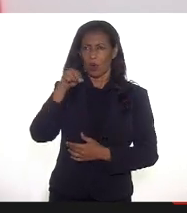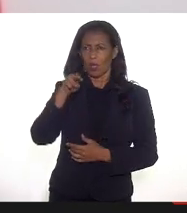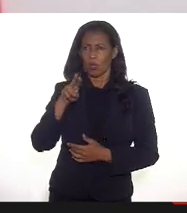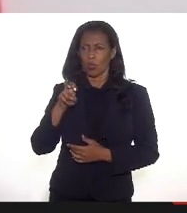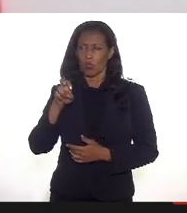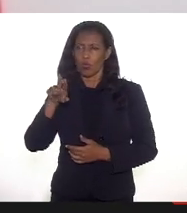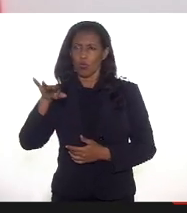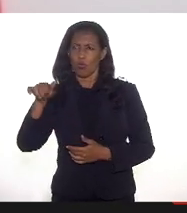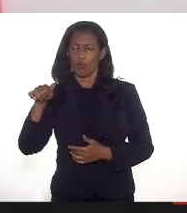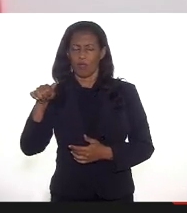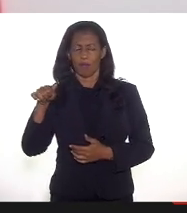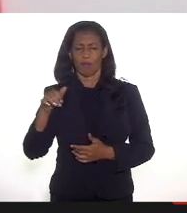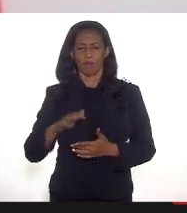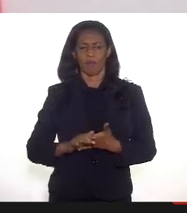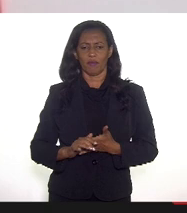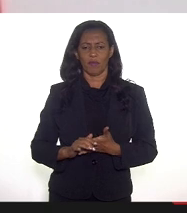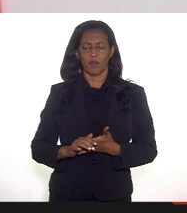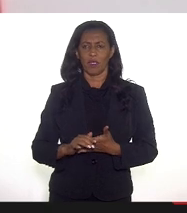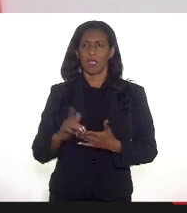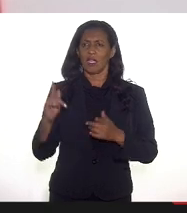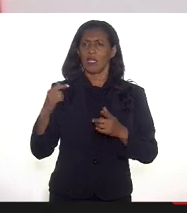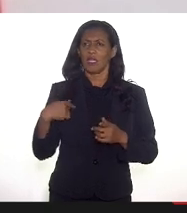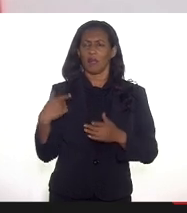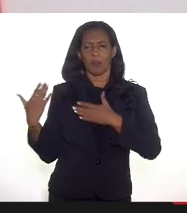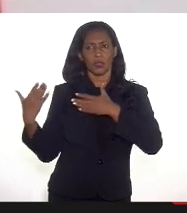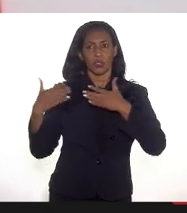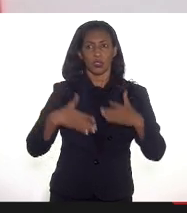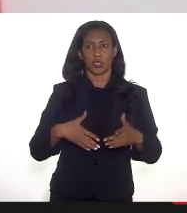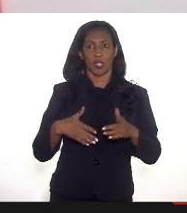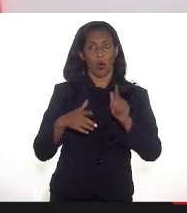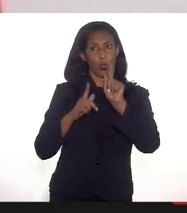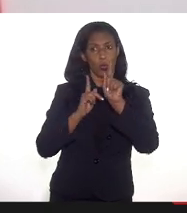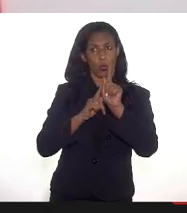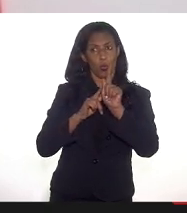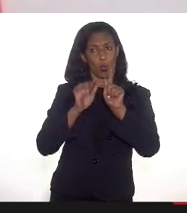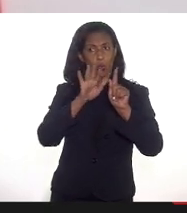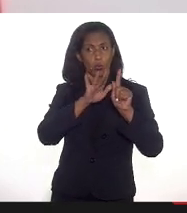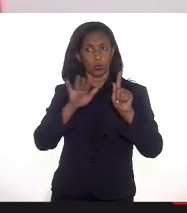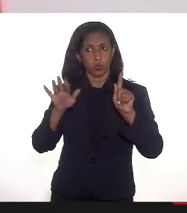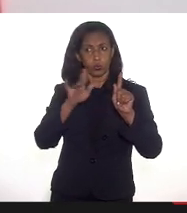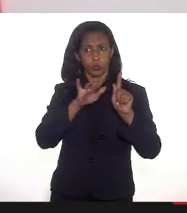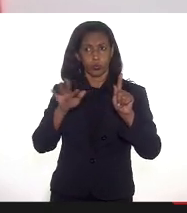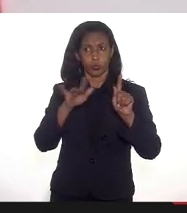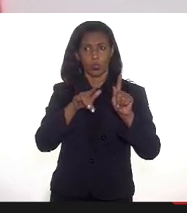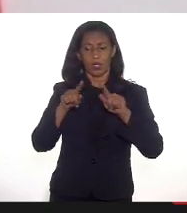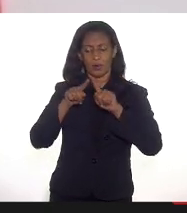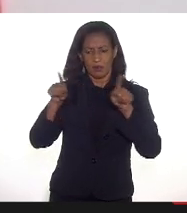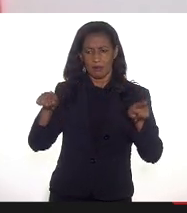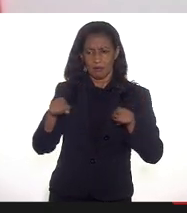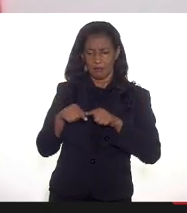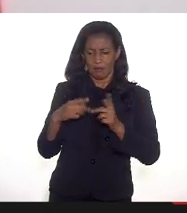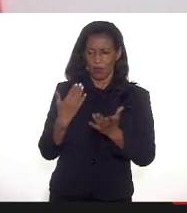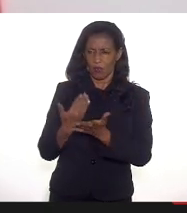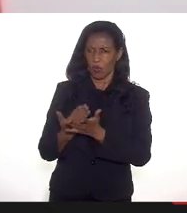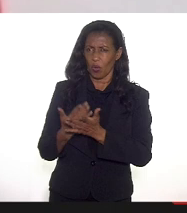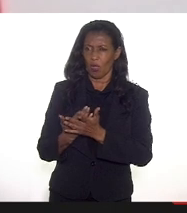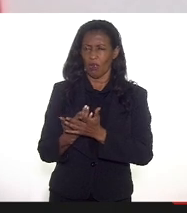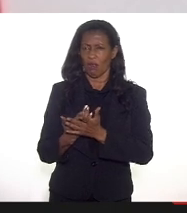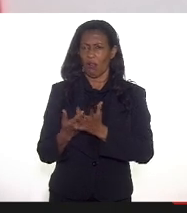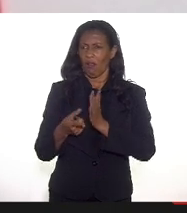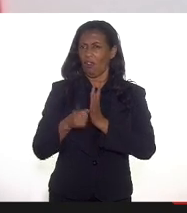à chegada do Google Sala de Aula agora como imposição, não foi feito nenhum